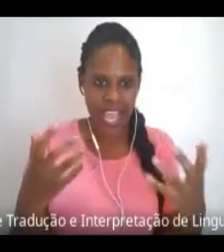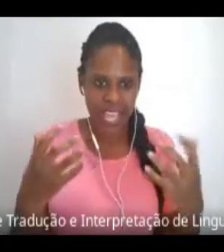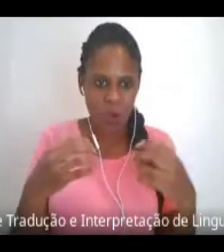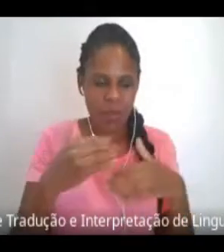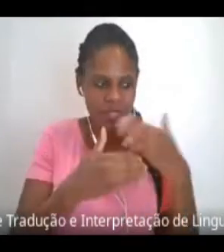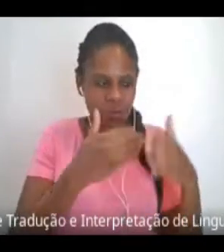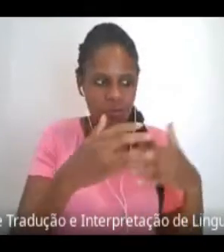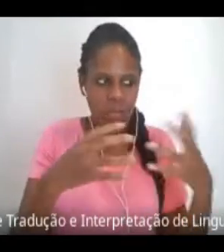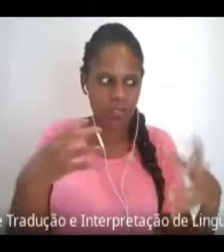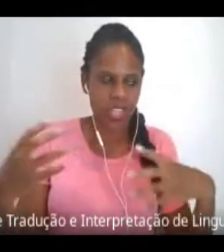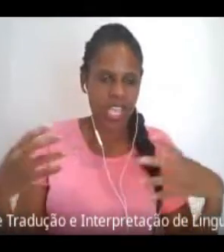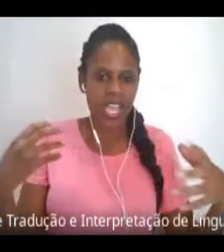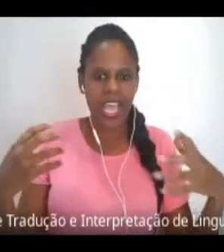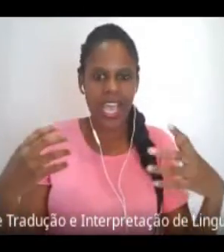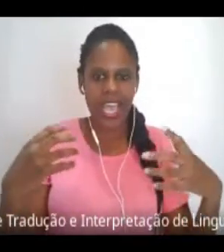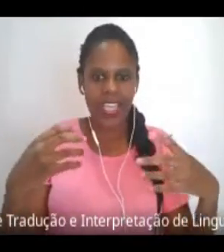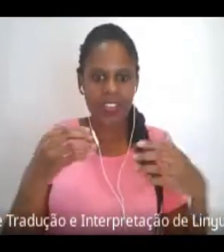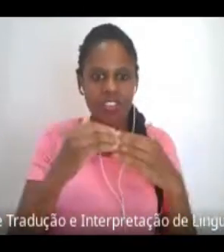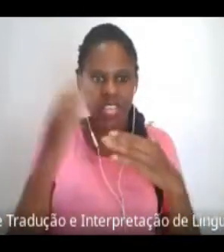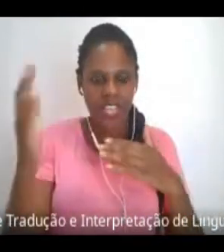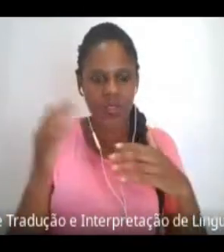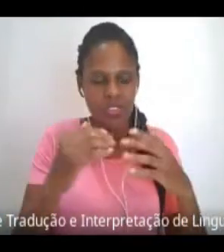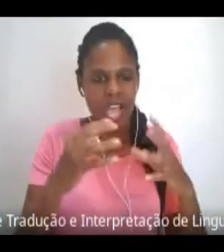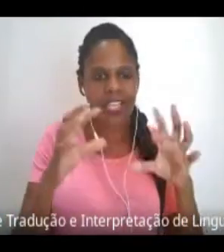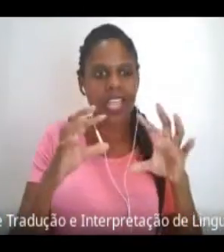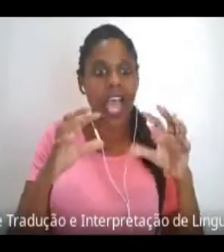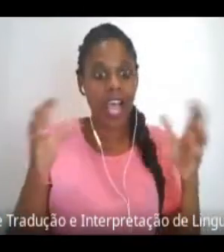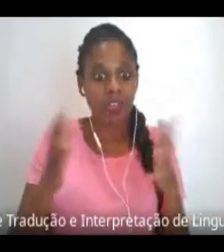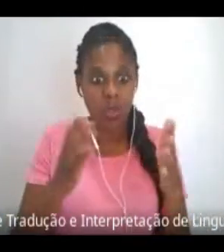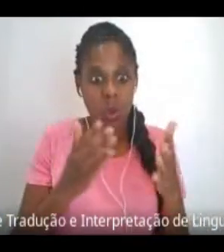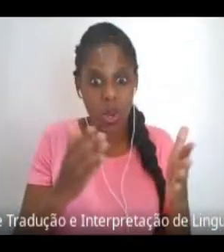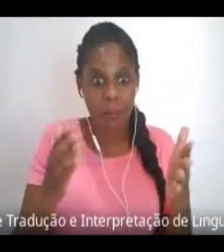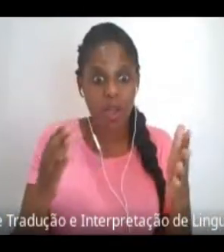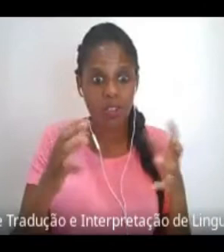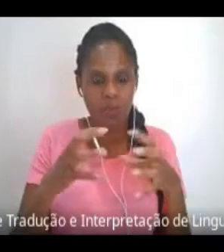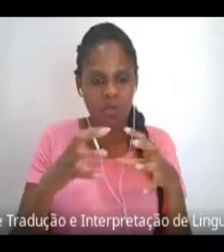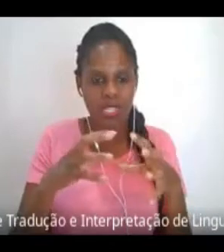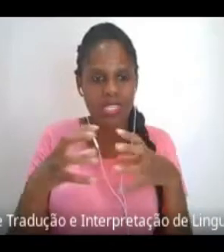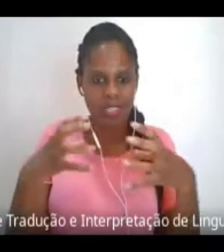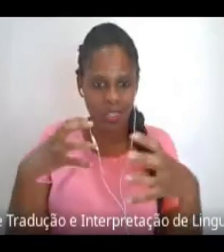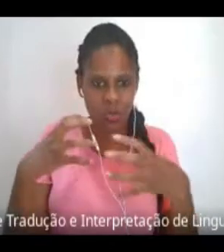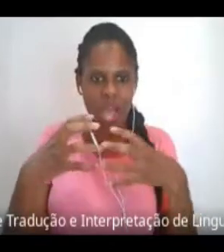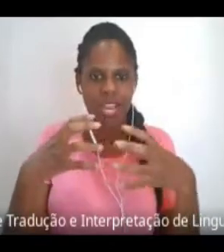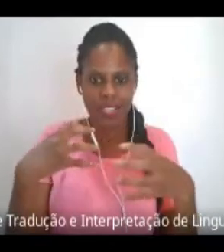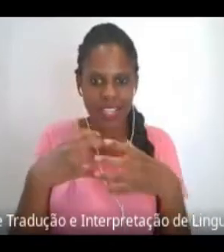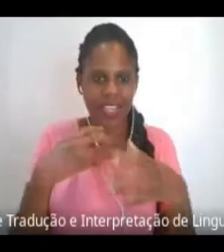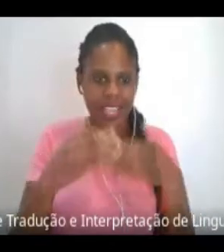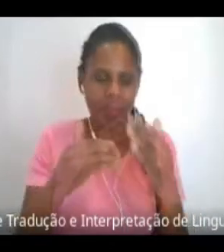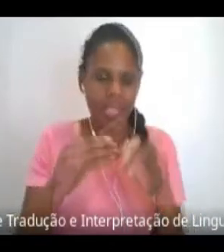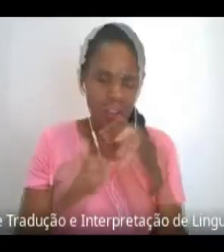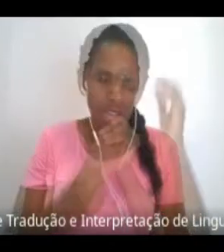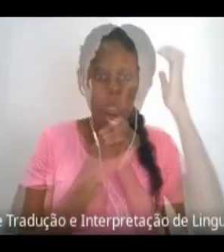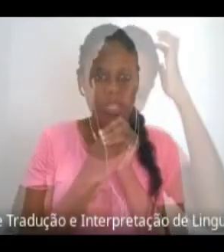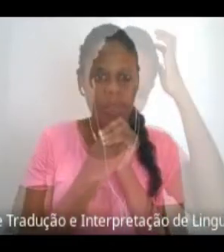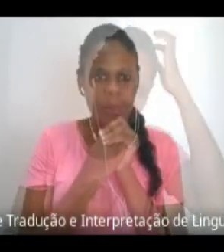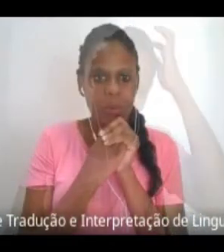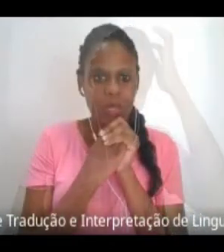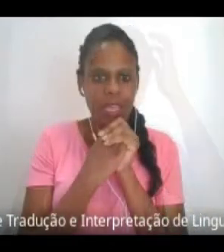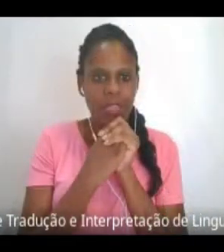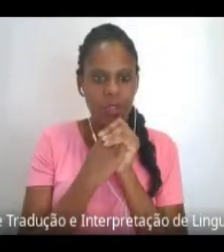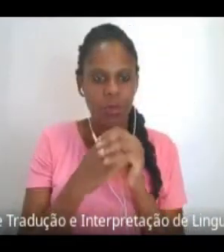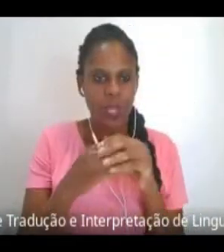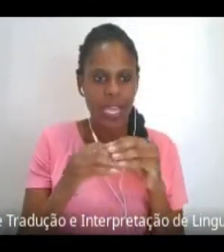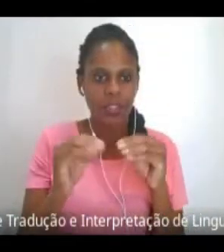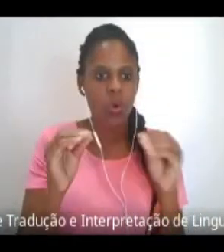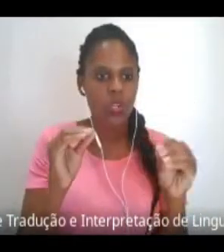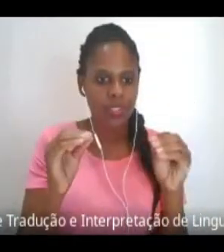pensam, né, e como esses movimentos que a gente tem sociais ajudam e colaboram as pessoas a se situarem, a se entenderem melhor. Por exemplo,